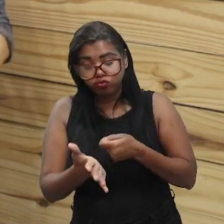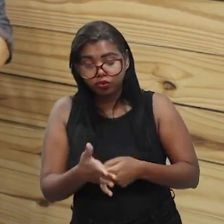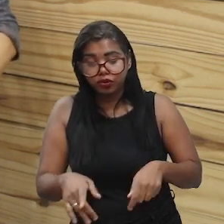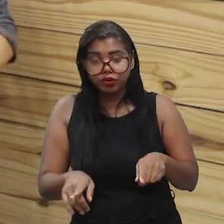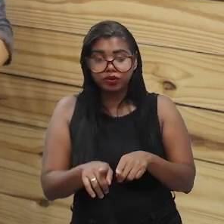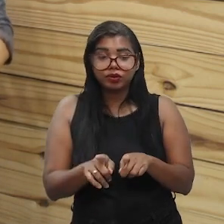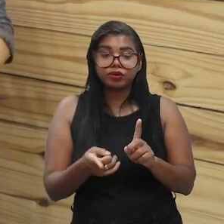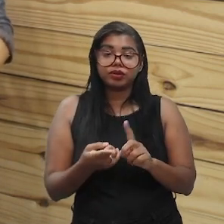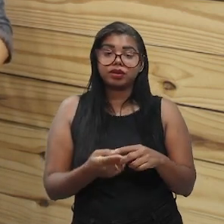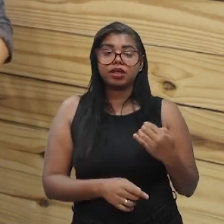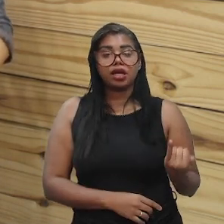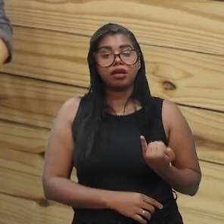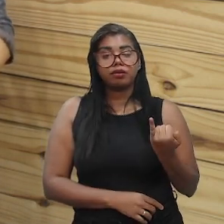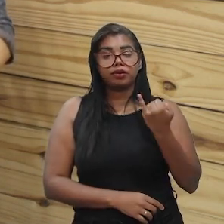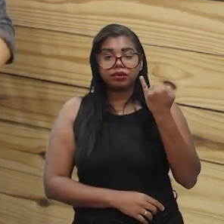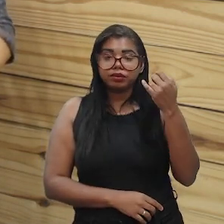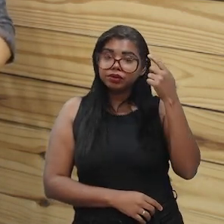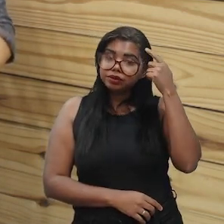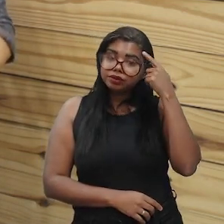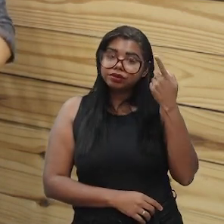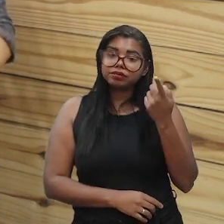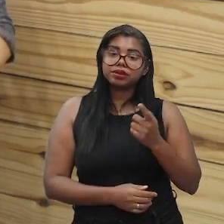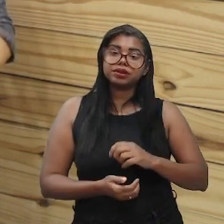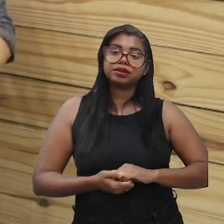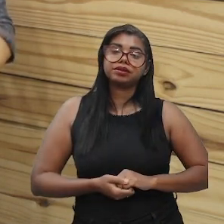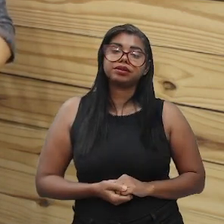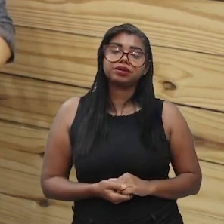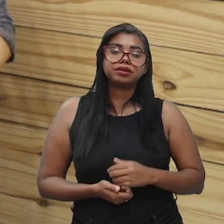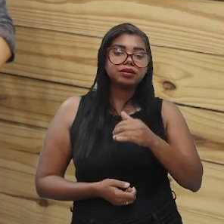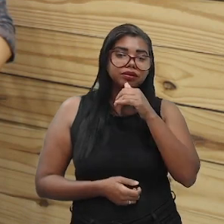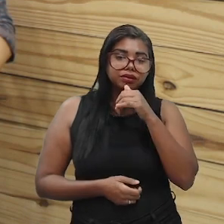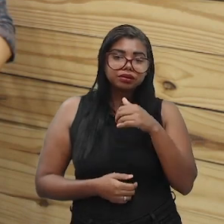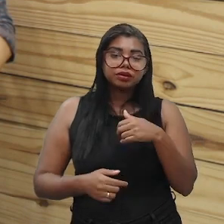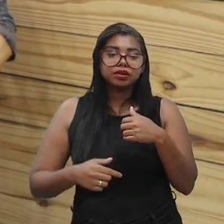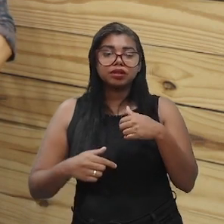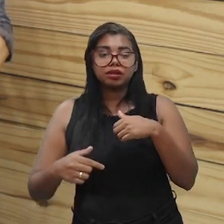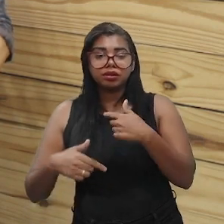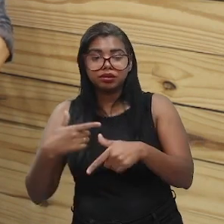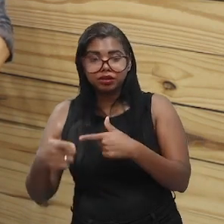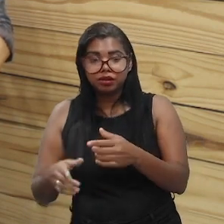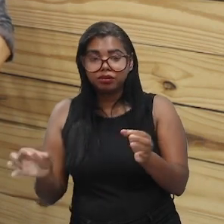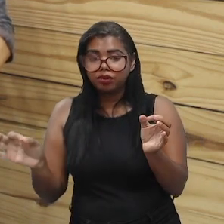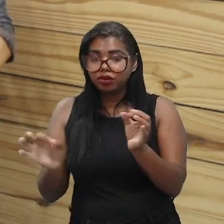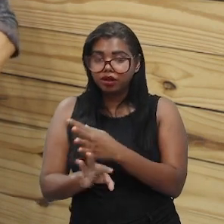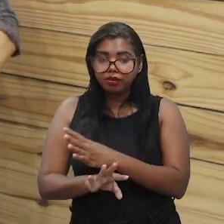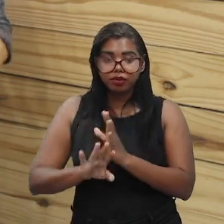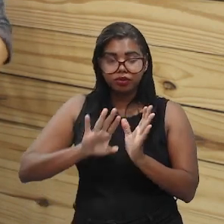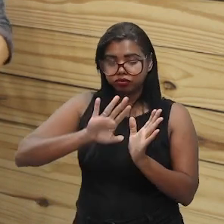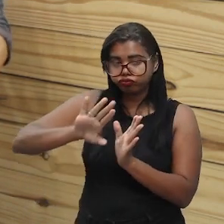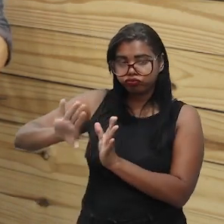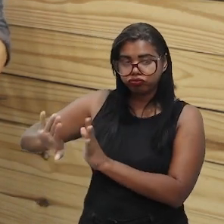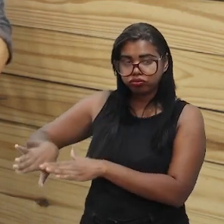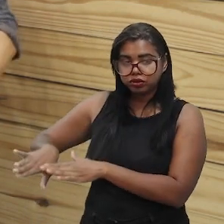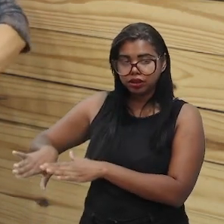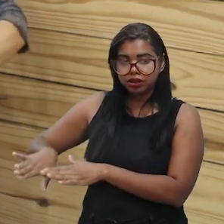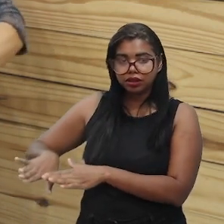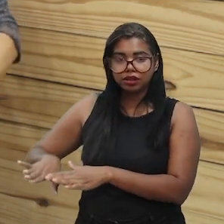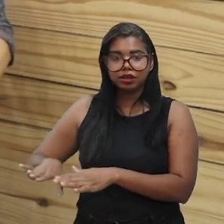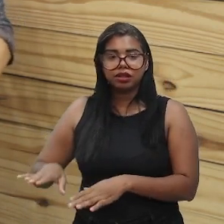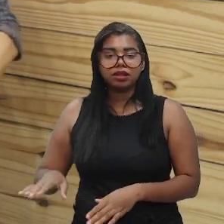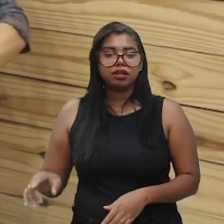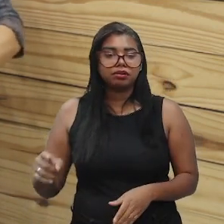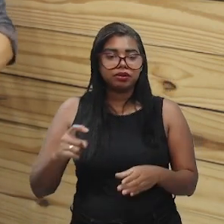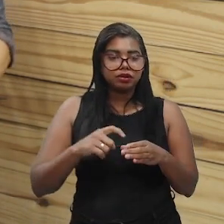muito importante repensar essas questões. Eu trabalho de tal hora a tal hora, depois daquele horário, Não, acabou o você se trabalho. dedica à sua família, à sua